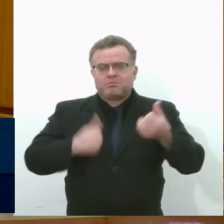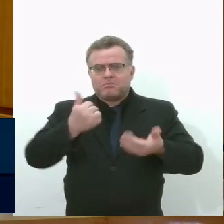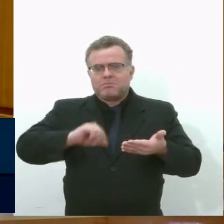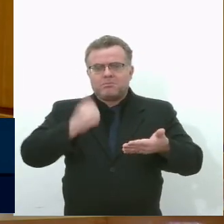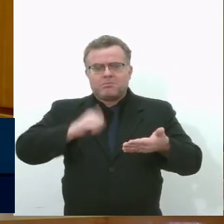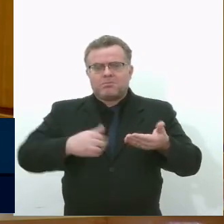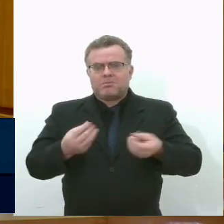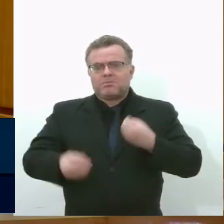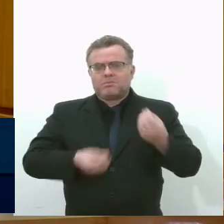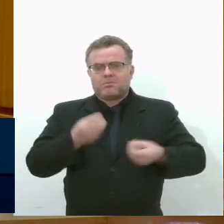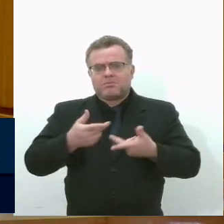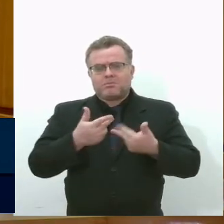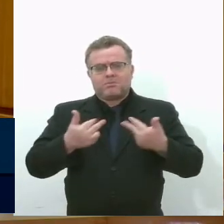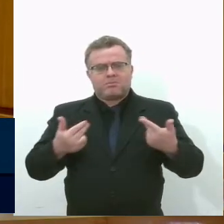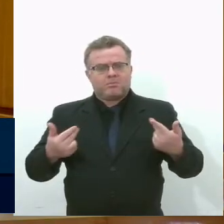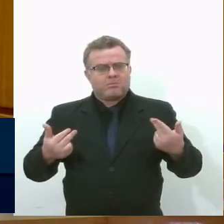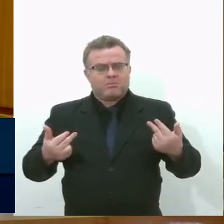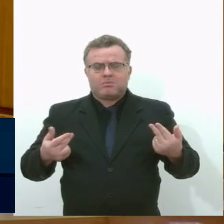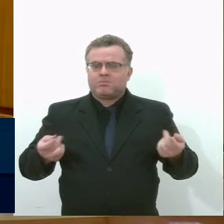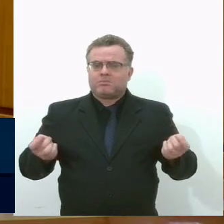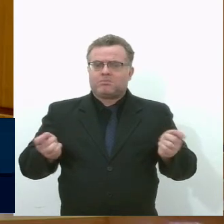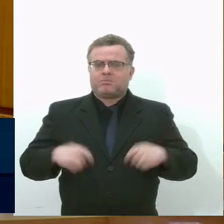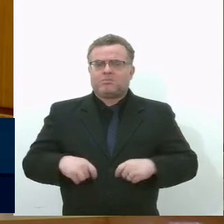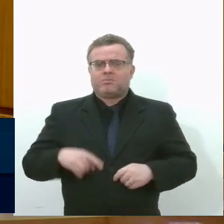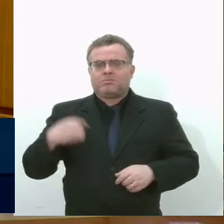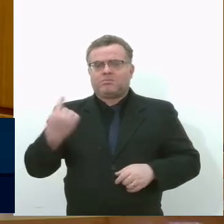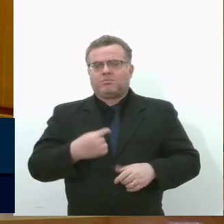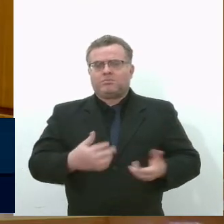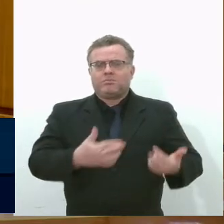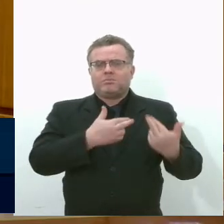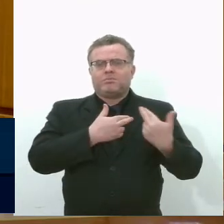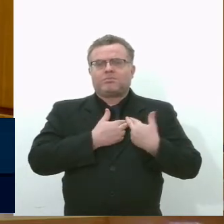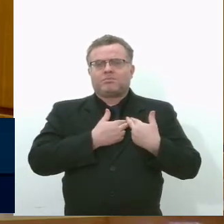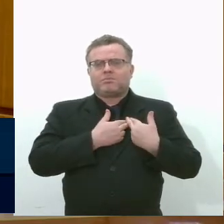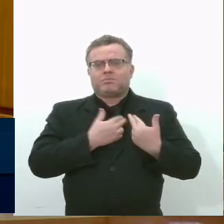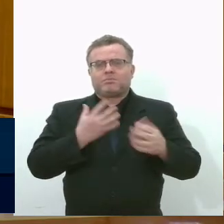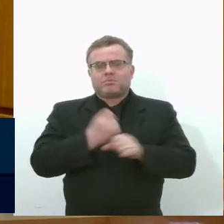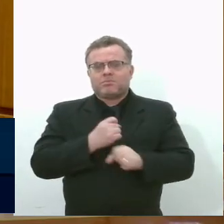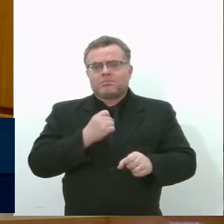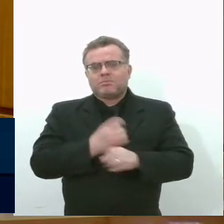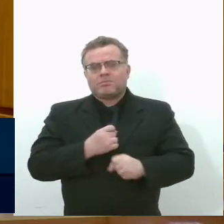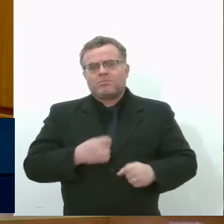aquilo que nos compete, as contas dos estados, do estado de Sergipe.